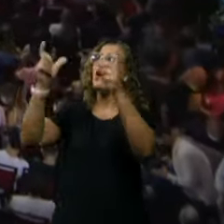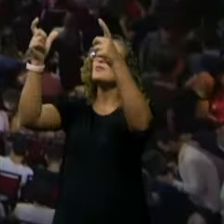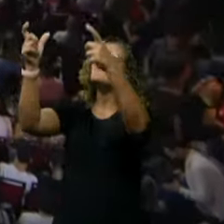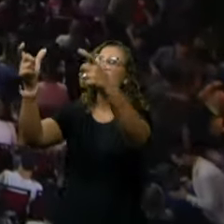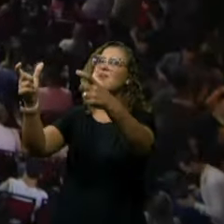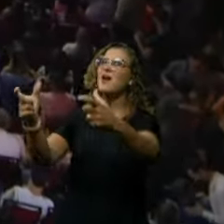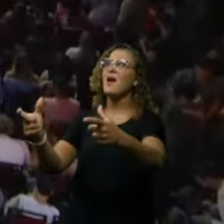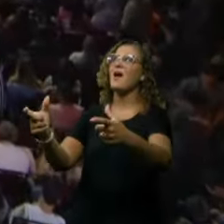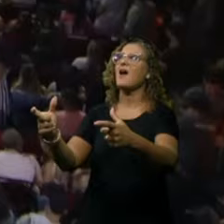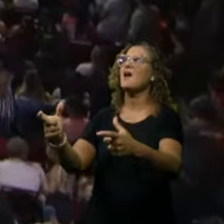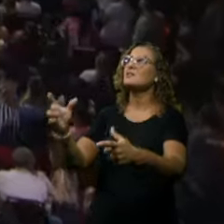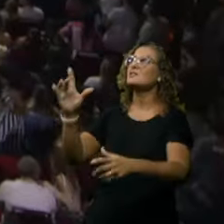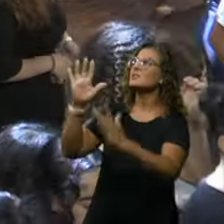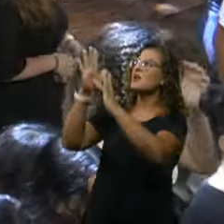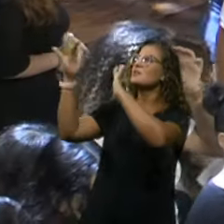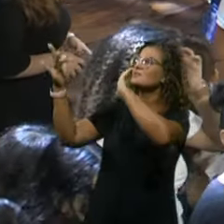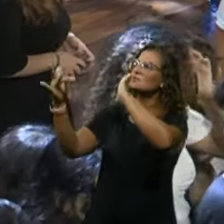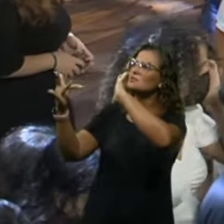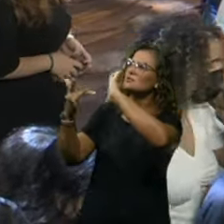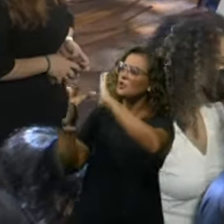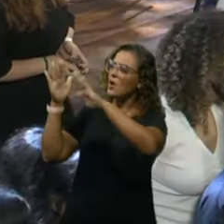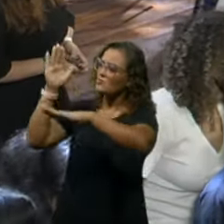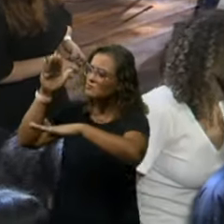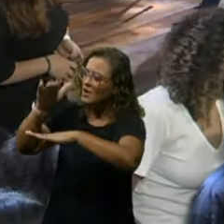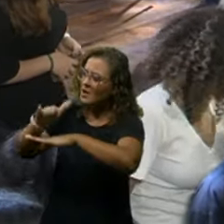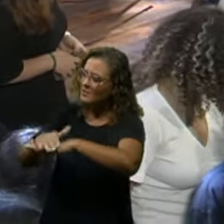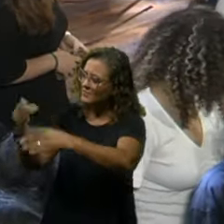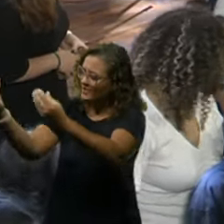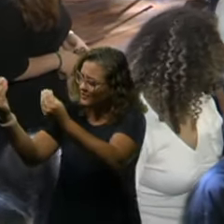E aí o